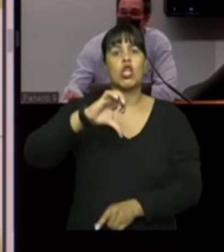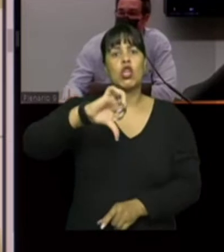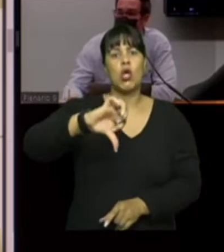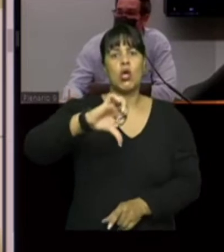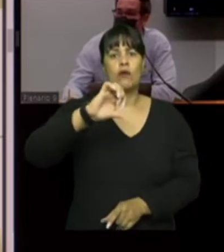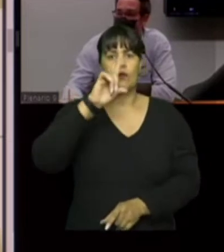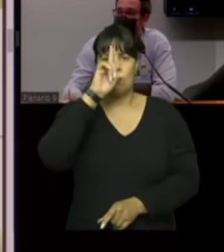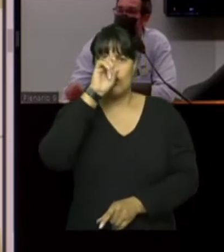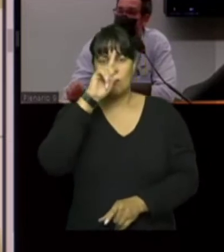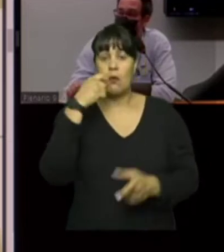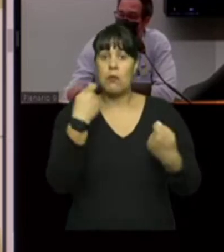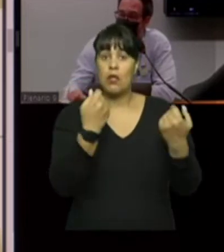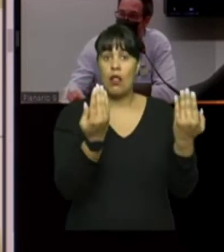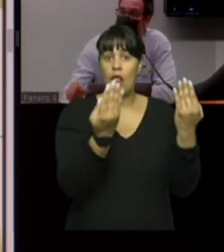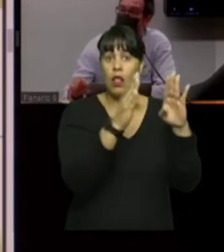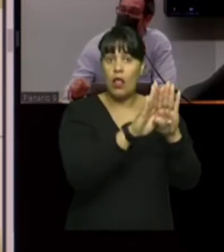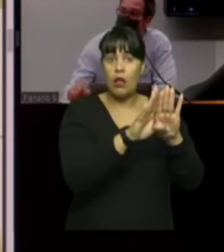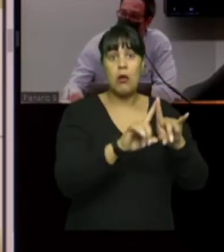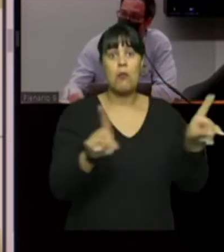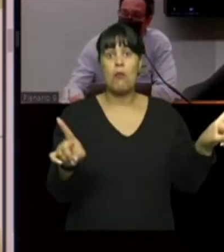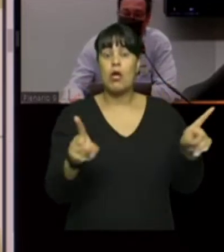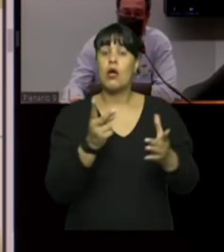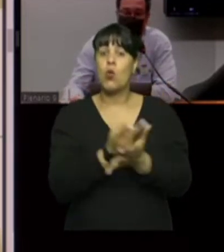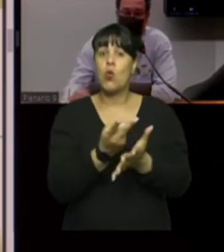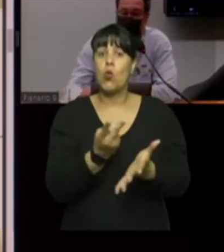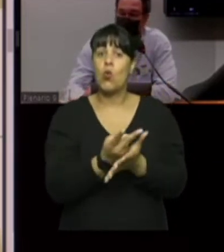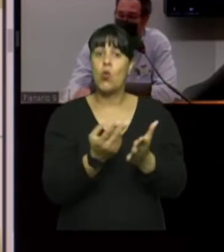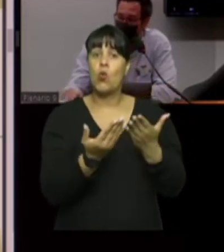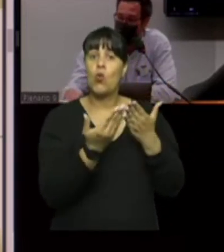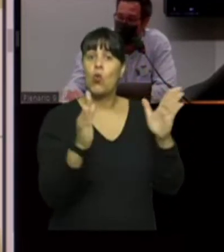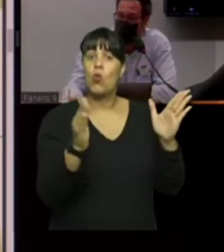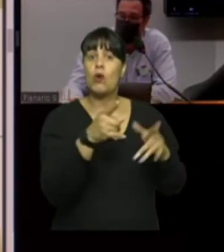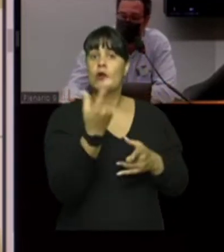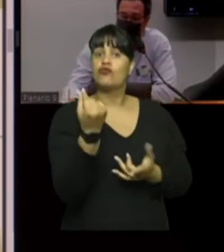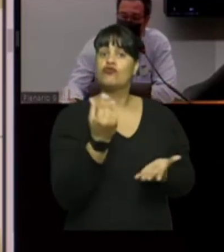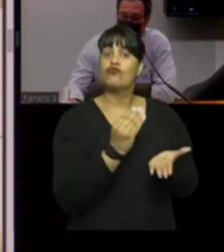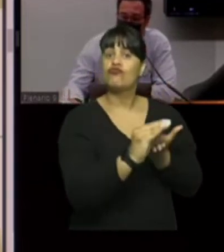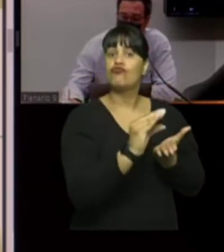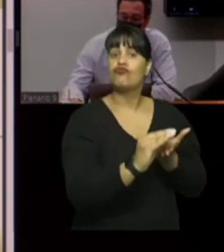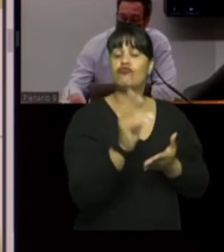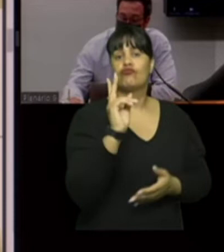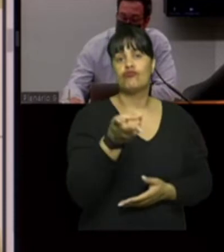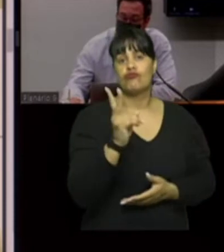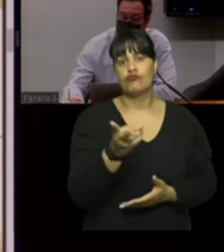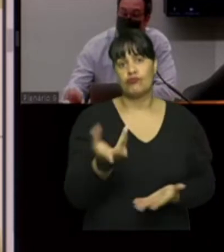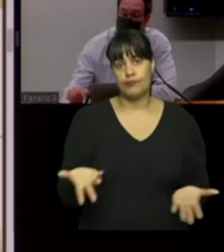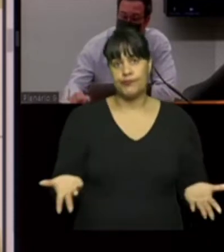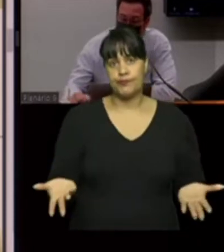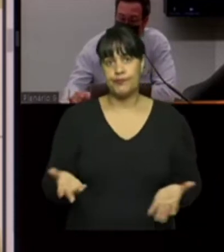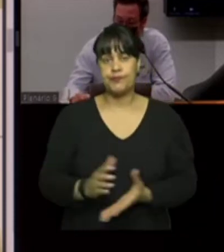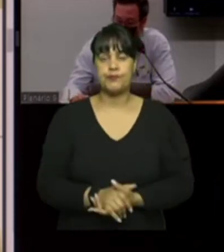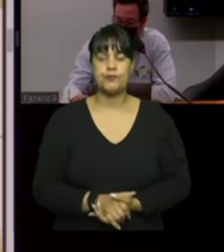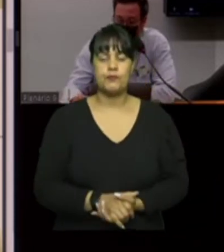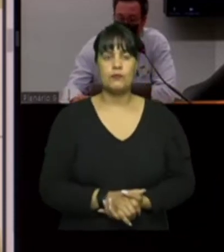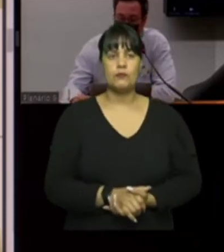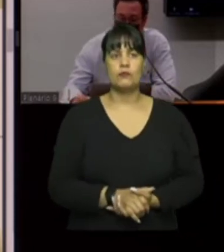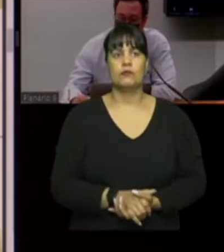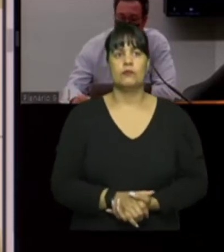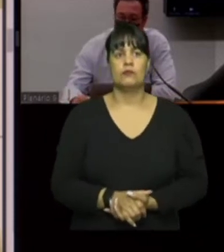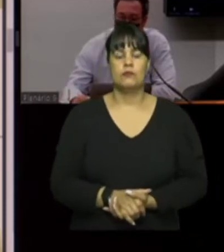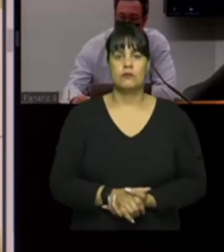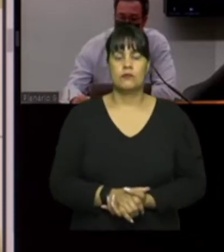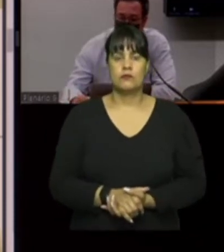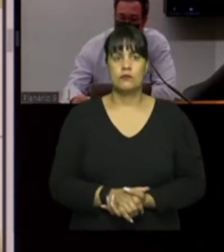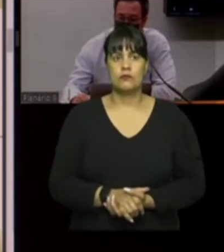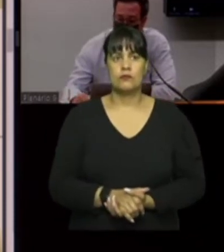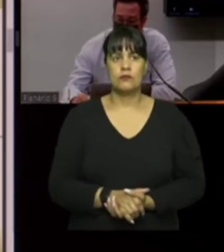estar fechados em função de uma baixa qualidade de assistência, continuam sendo